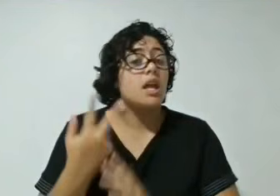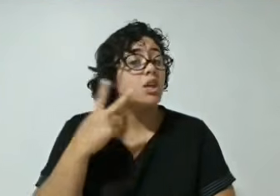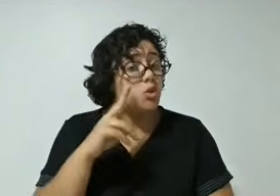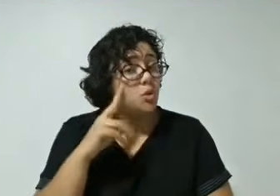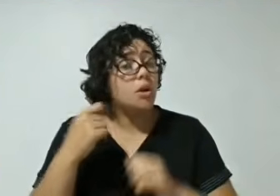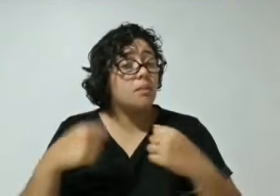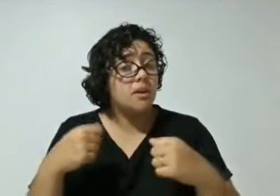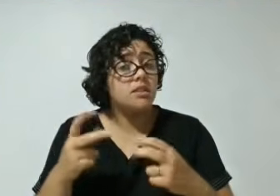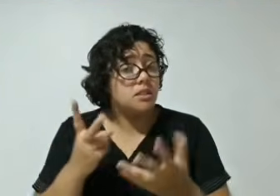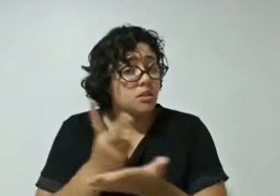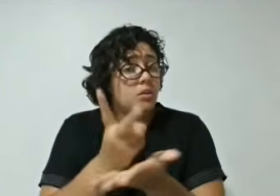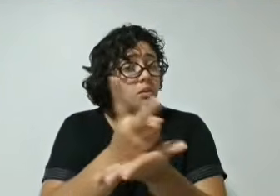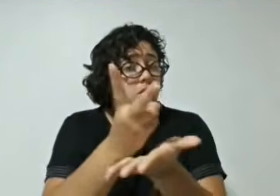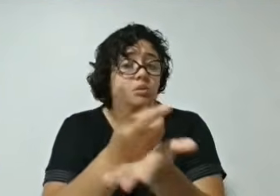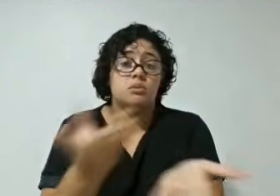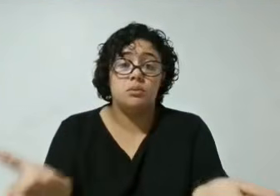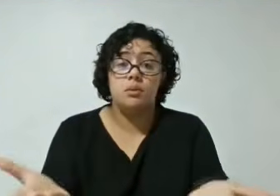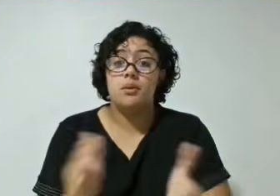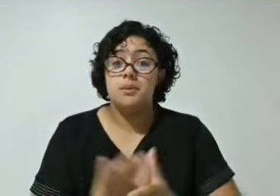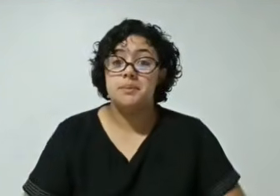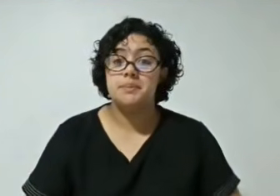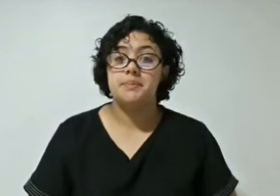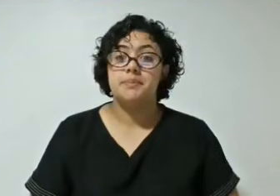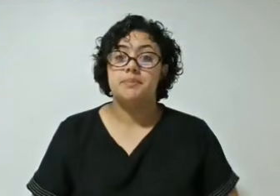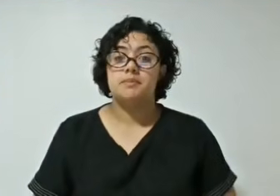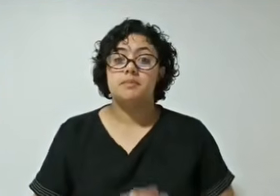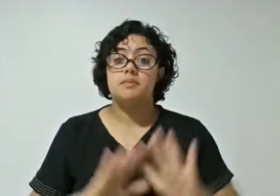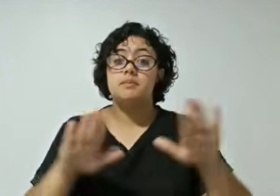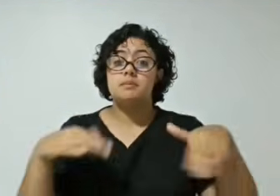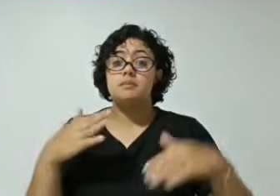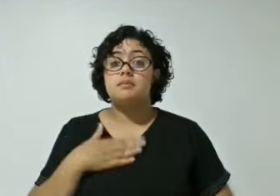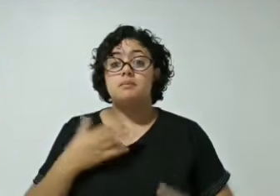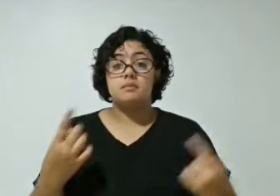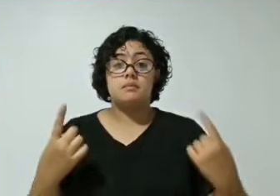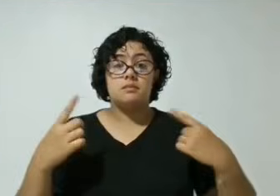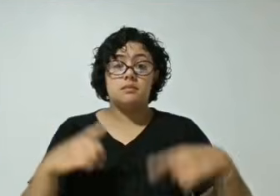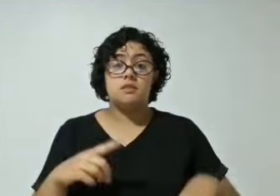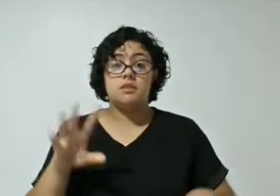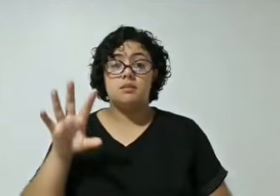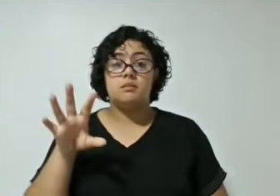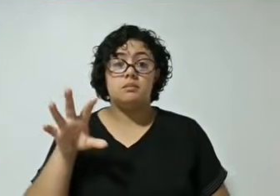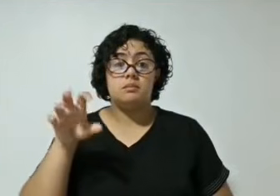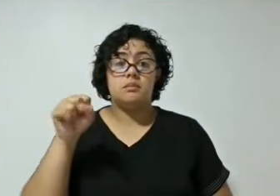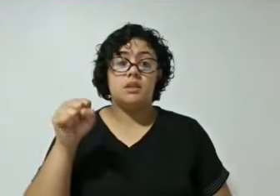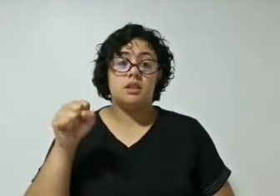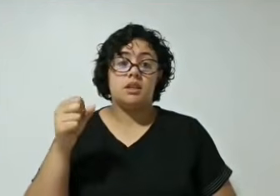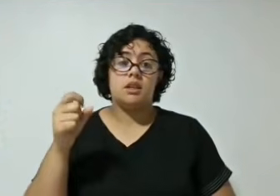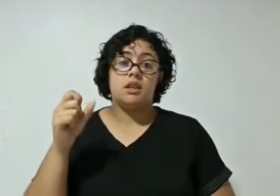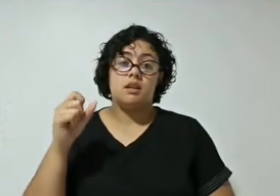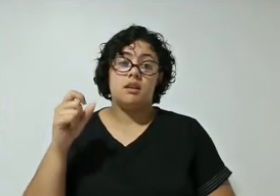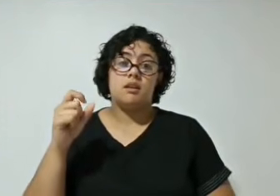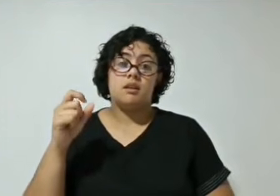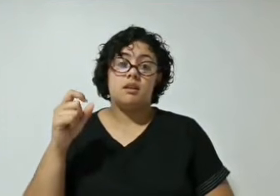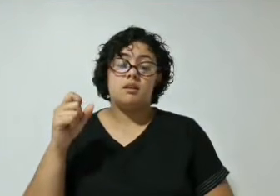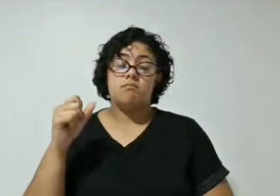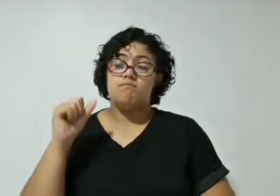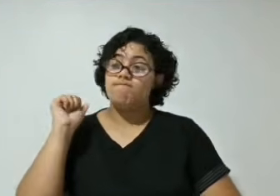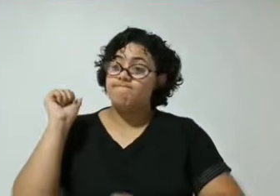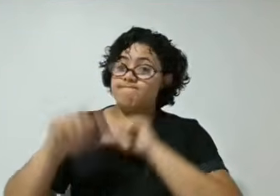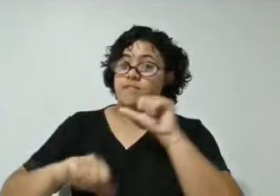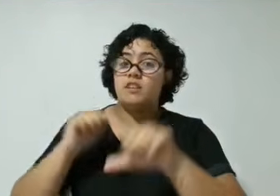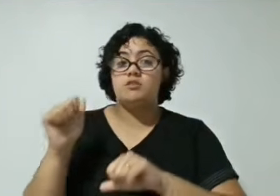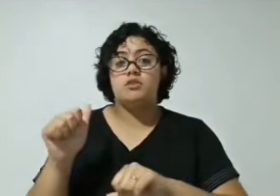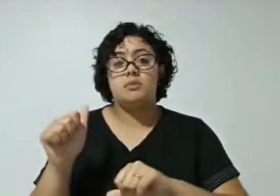disso. Então, o meu desafio foi pegar essa evolução em transformação e